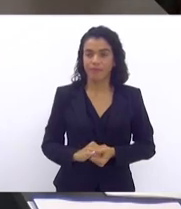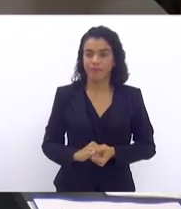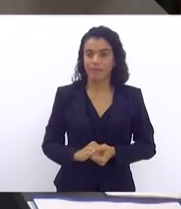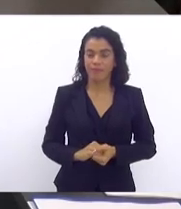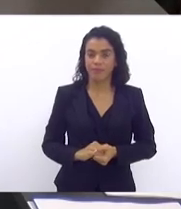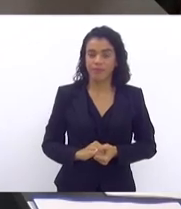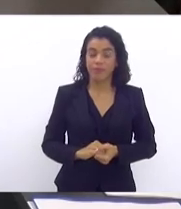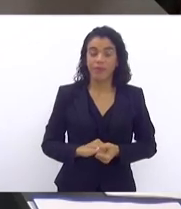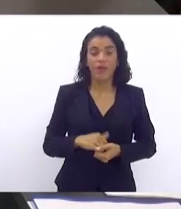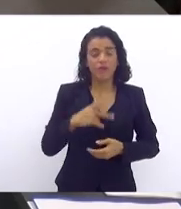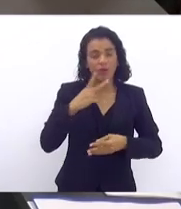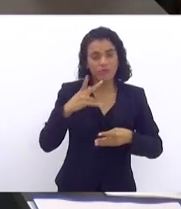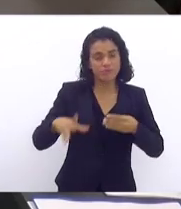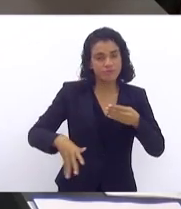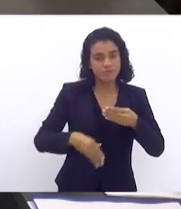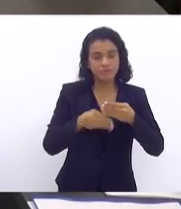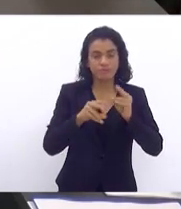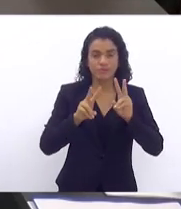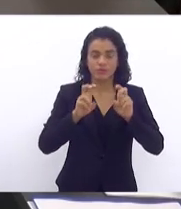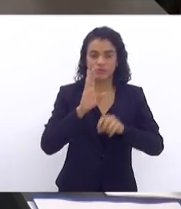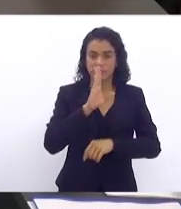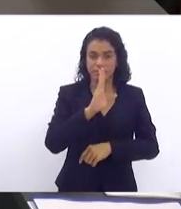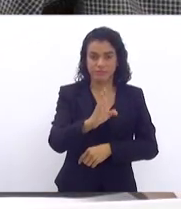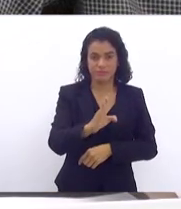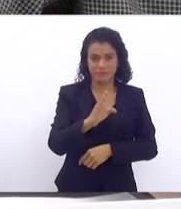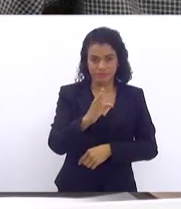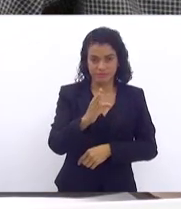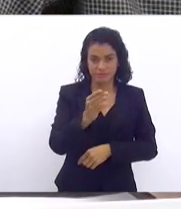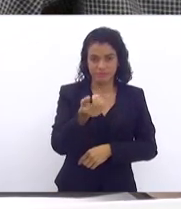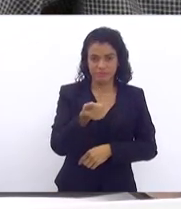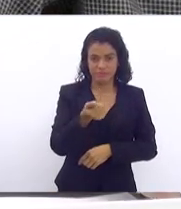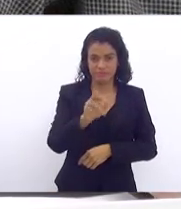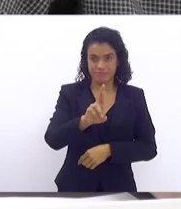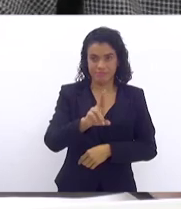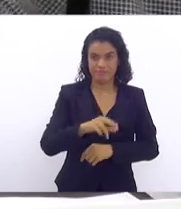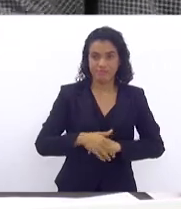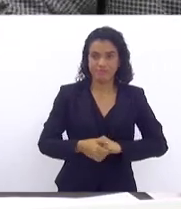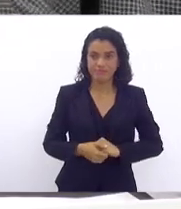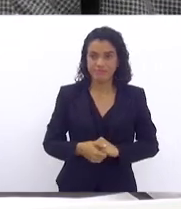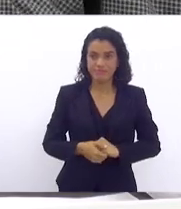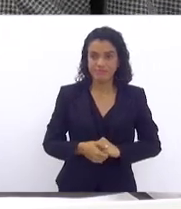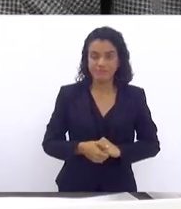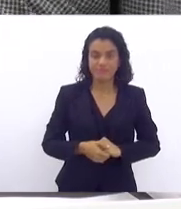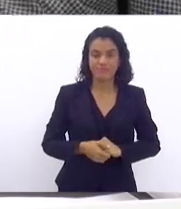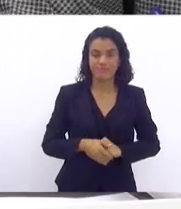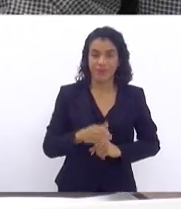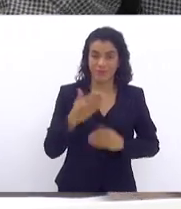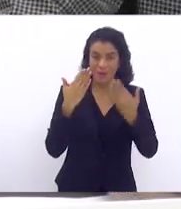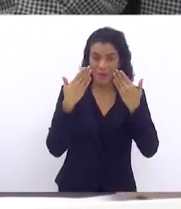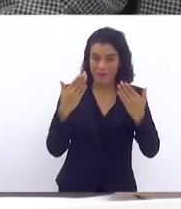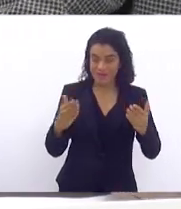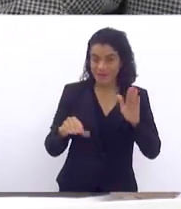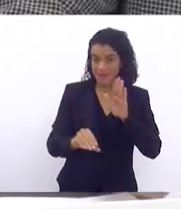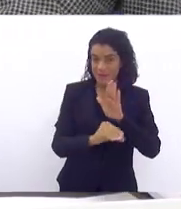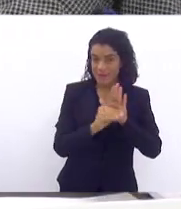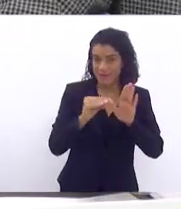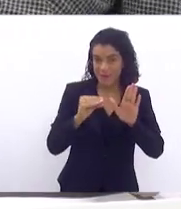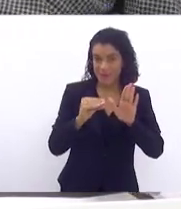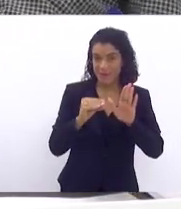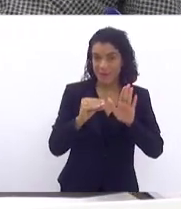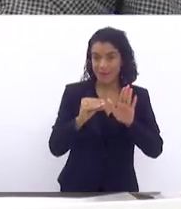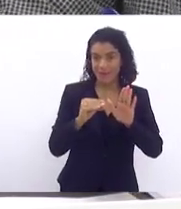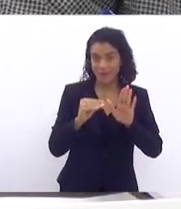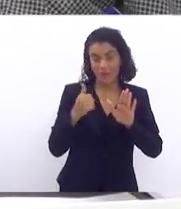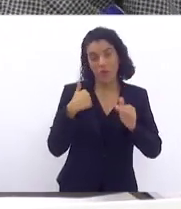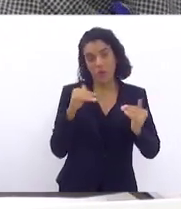a observação que eu vou fazer é dirigida diretamente a Vossa Excelência. Vossa Excelência apresenta uma emenda com a